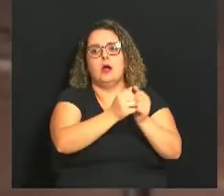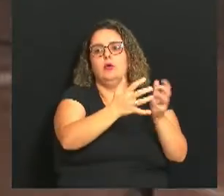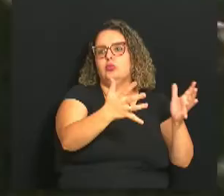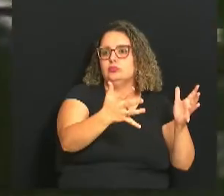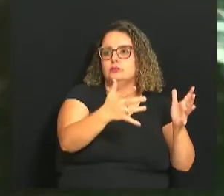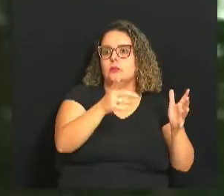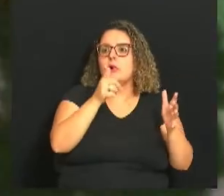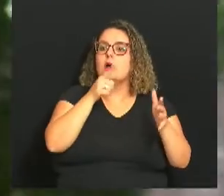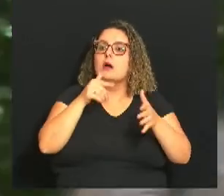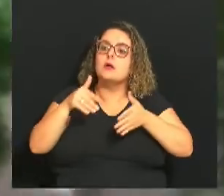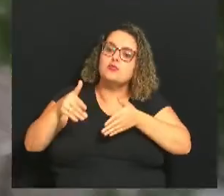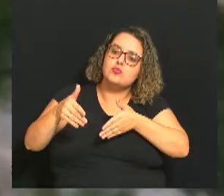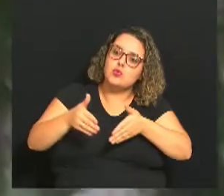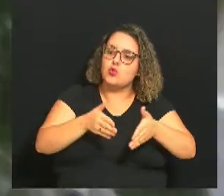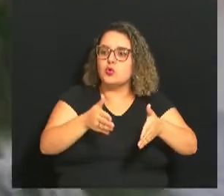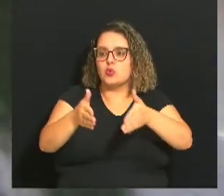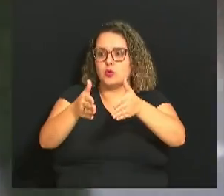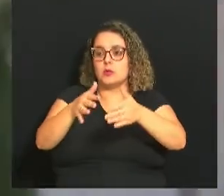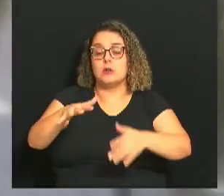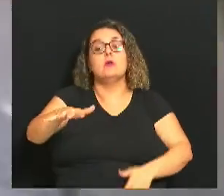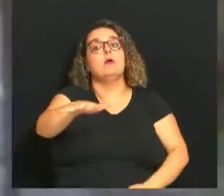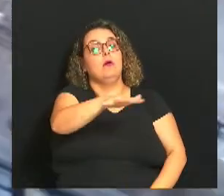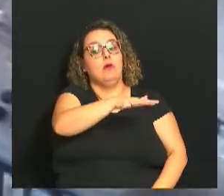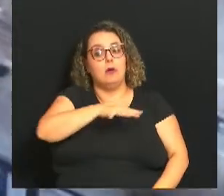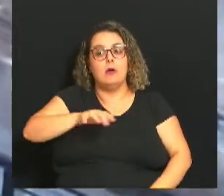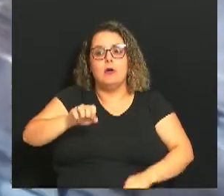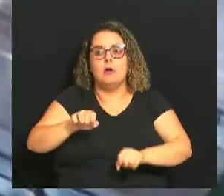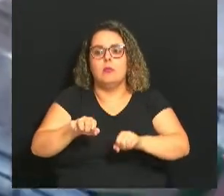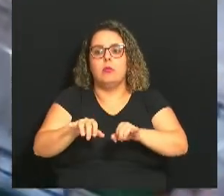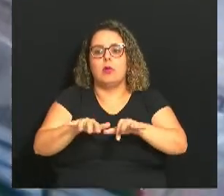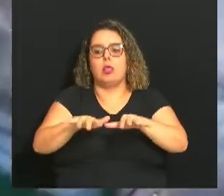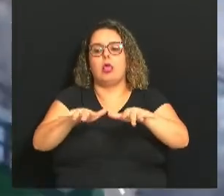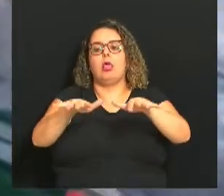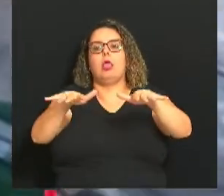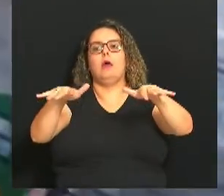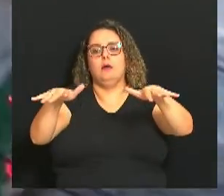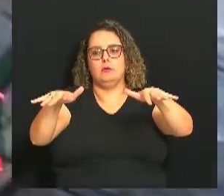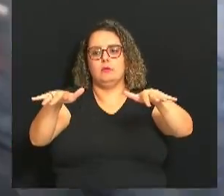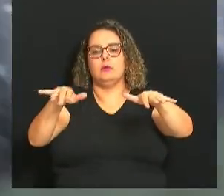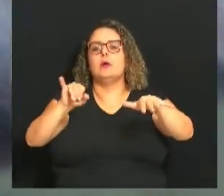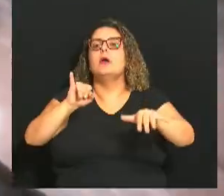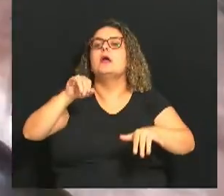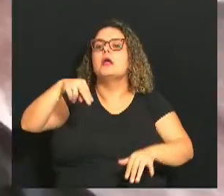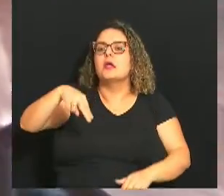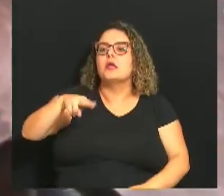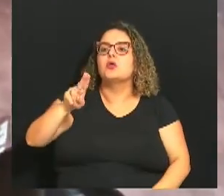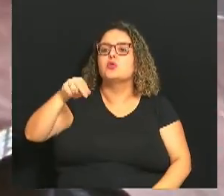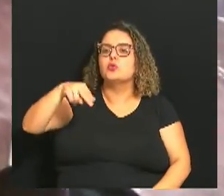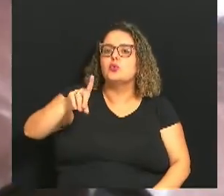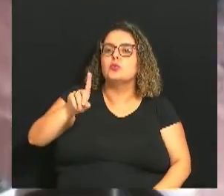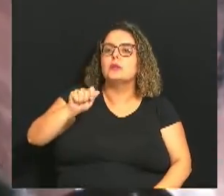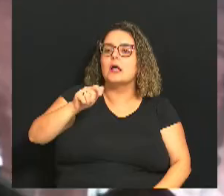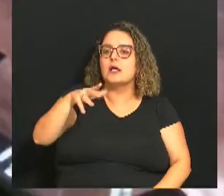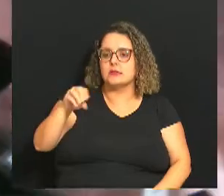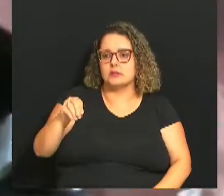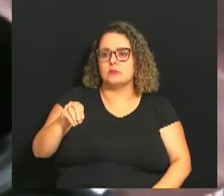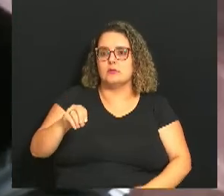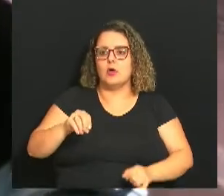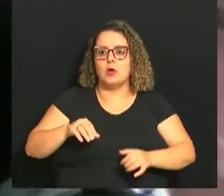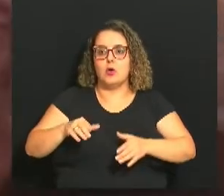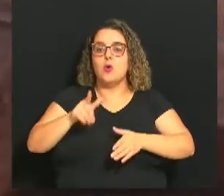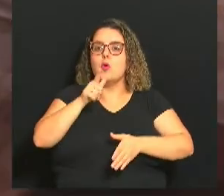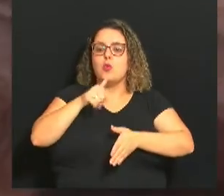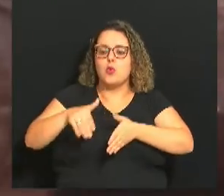rio. Então, se aquela área transborda, aquilo é uma inundação, não é um alagamento. O problema é que o rio passa por